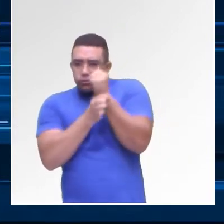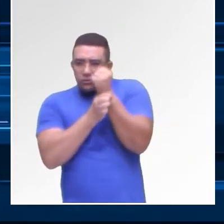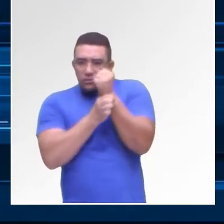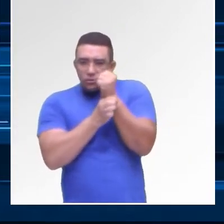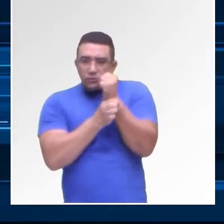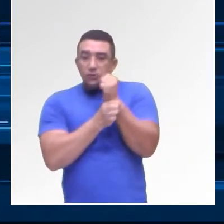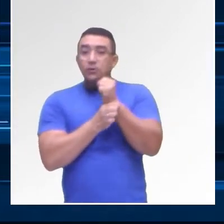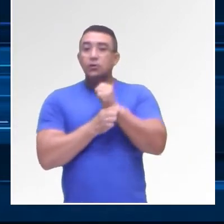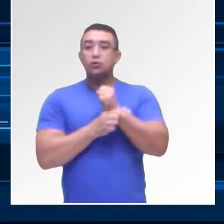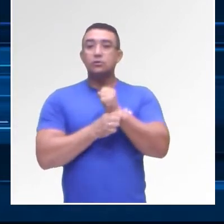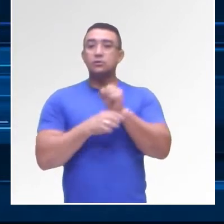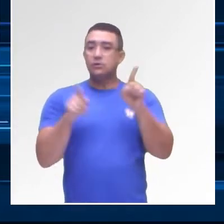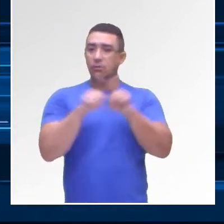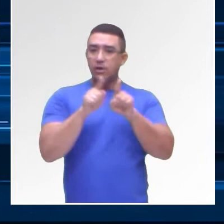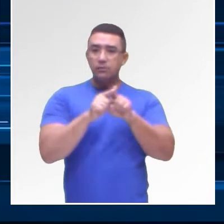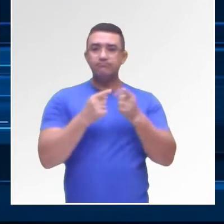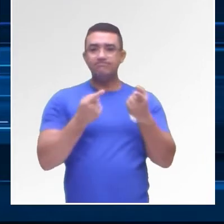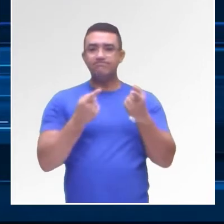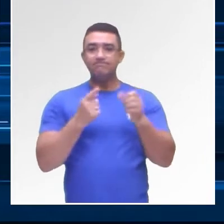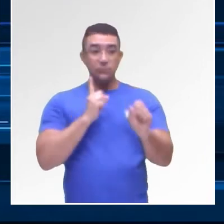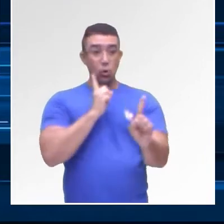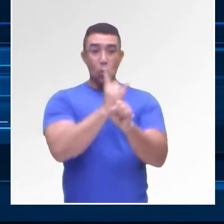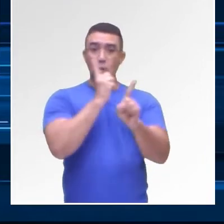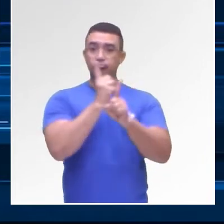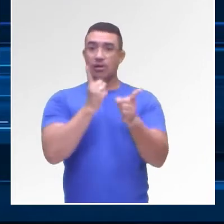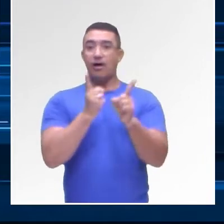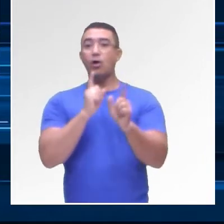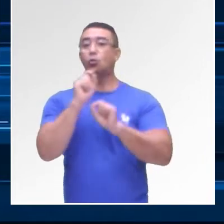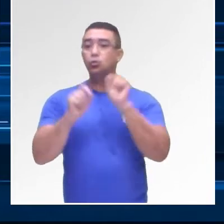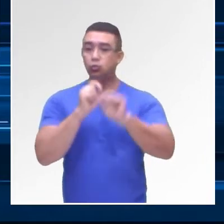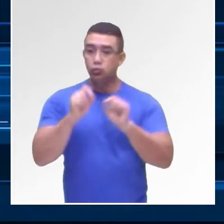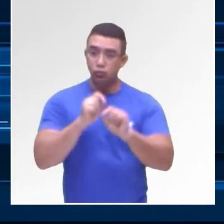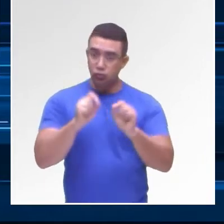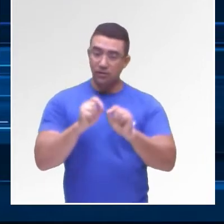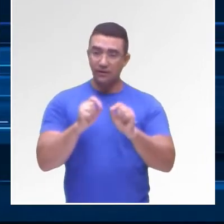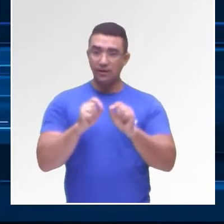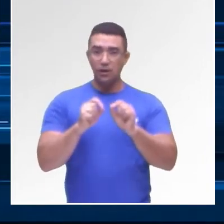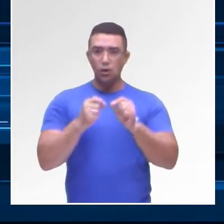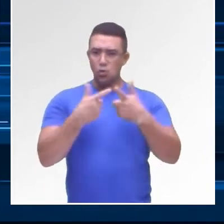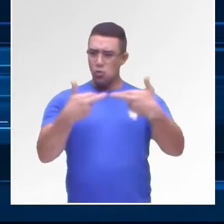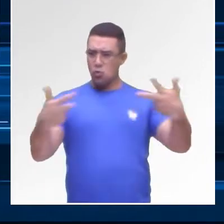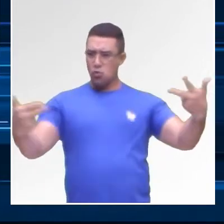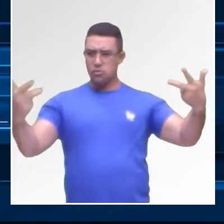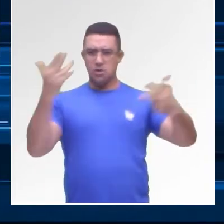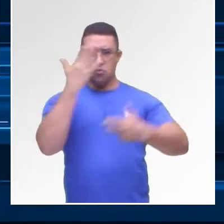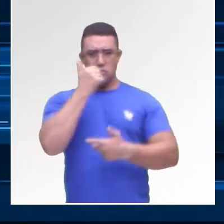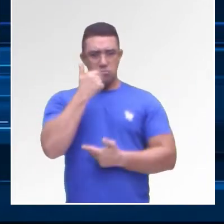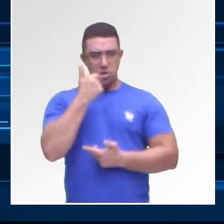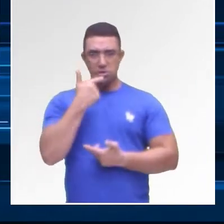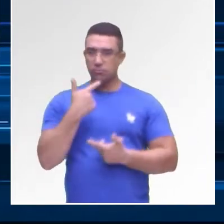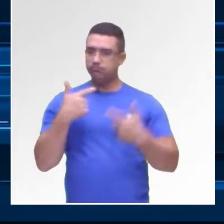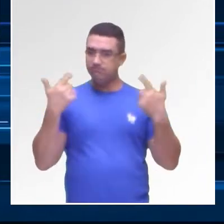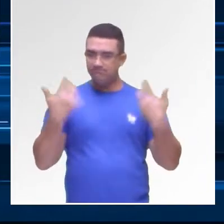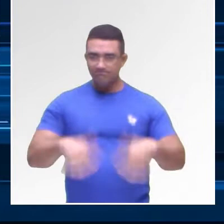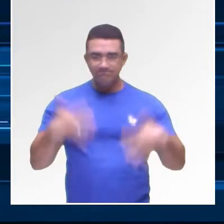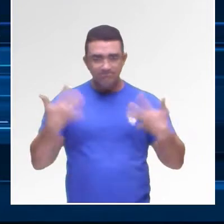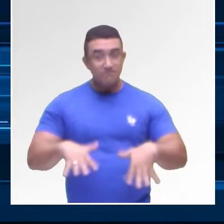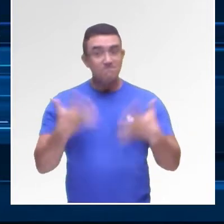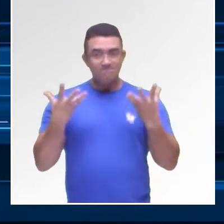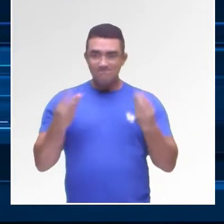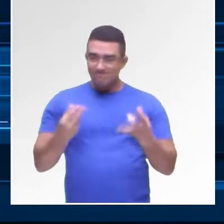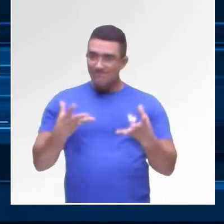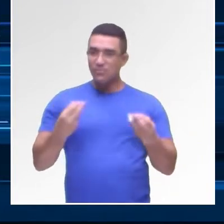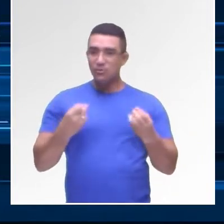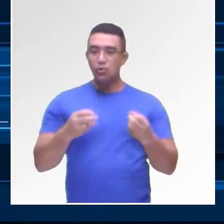pudesse talvez encontrar uma fartura maior de alimentos, ou